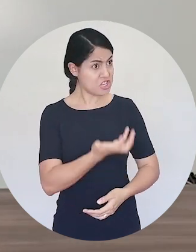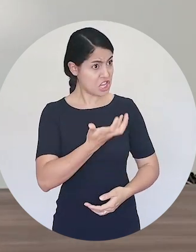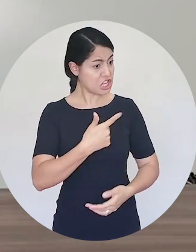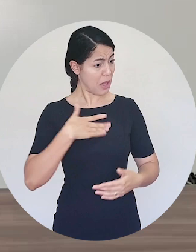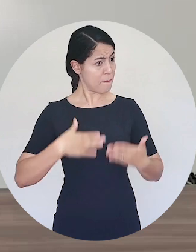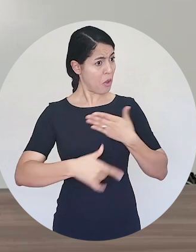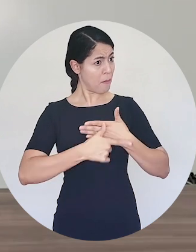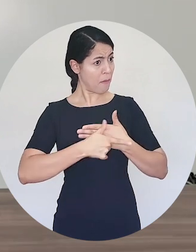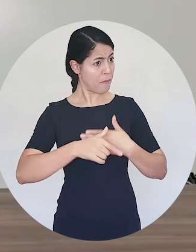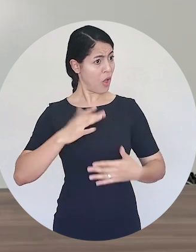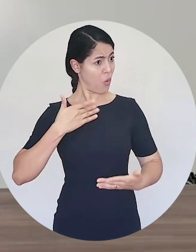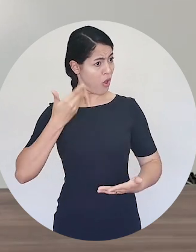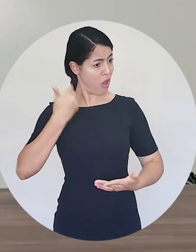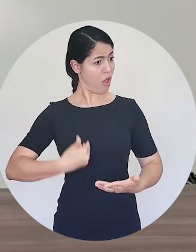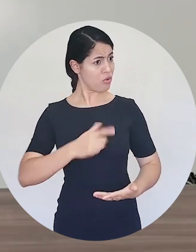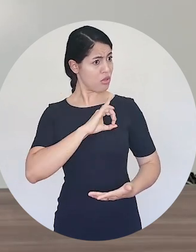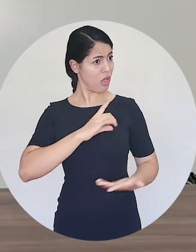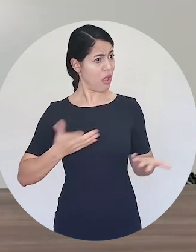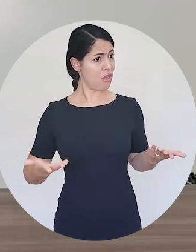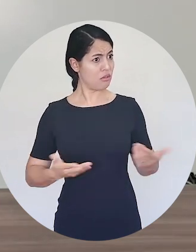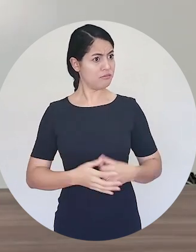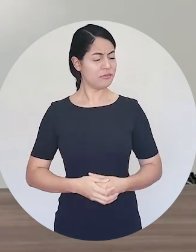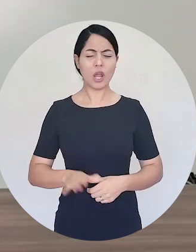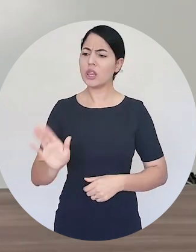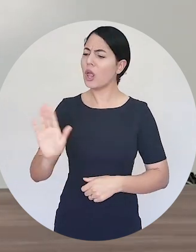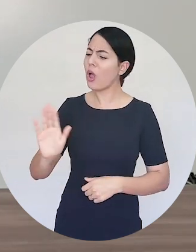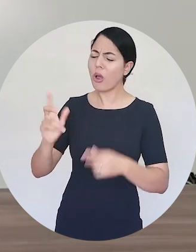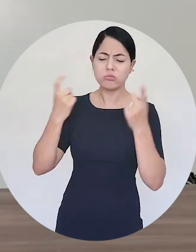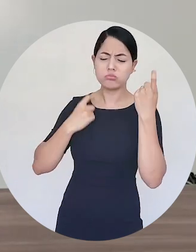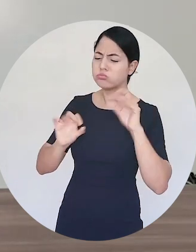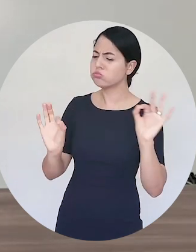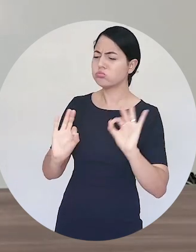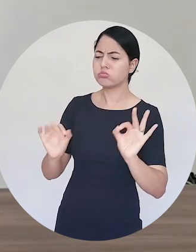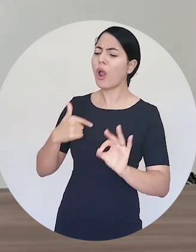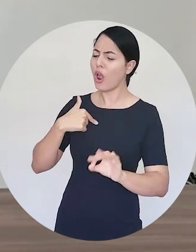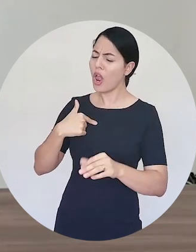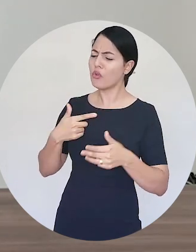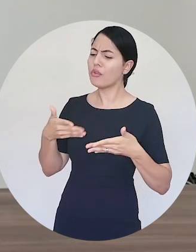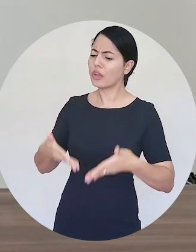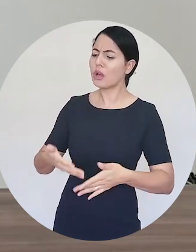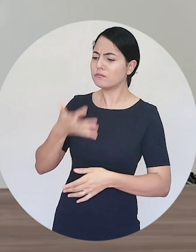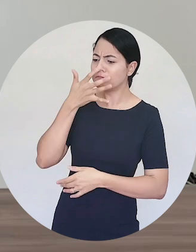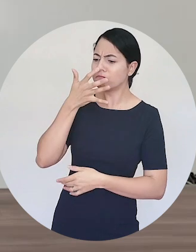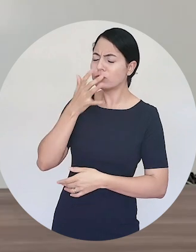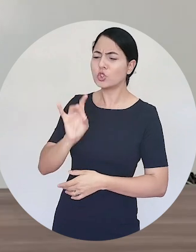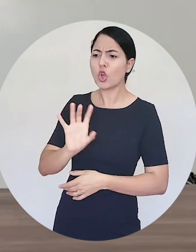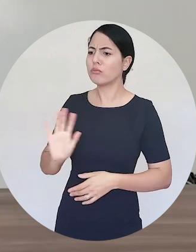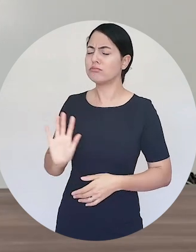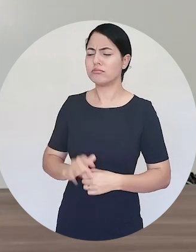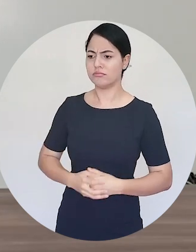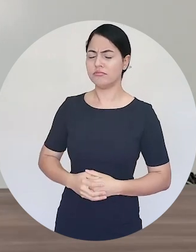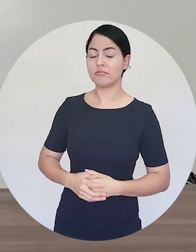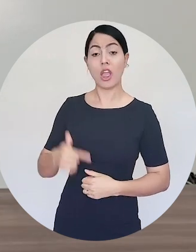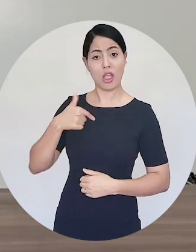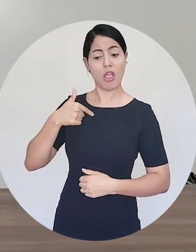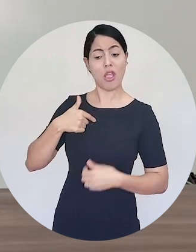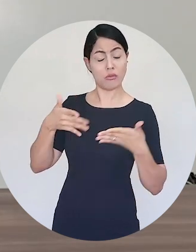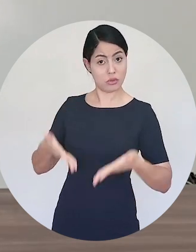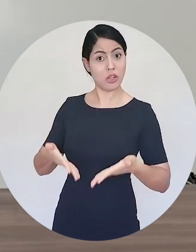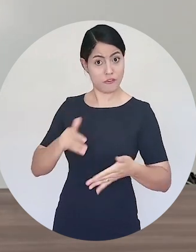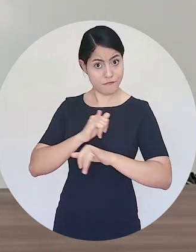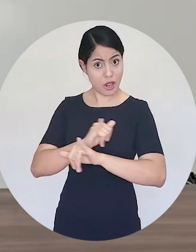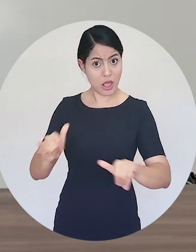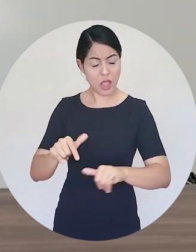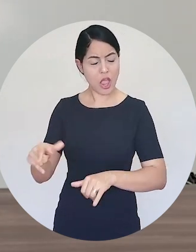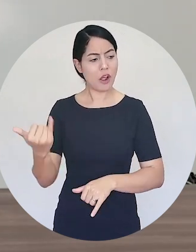Eu disse: "Não, doutora, eu estou apenas perguntando, pode continuar o procedimento. Vou ficar aqui para ouvir a oitiva dos condutores." Neste momento que eu